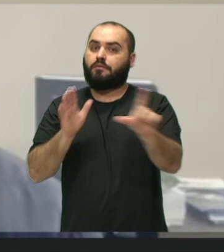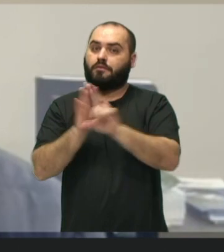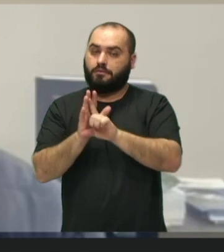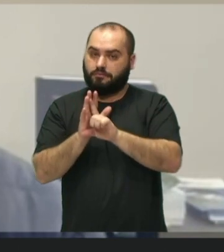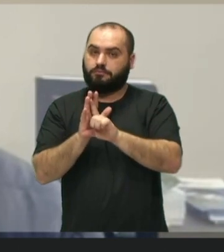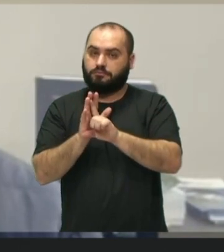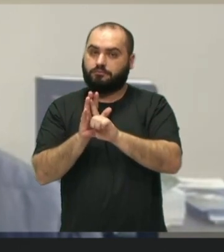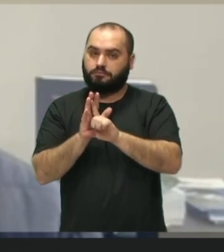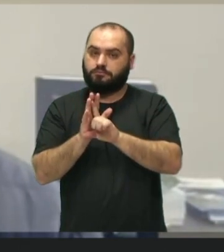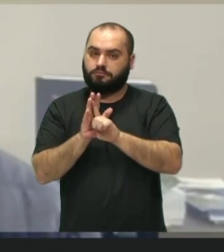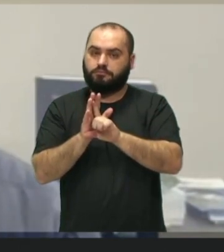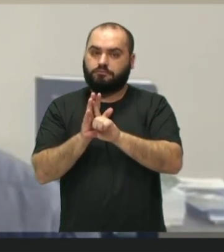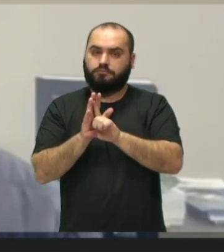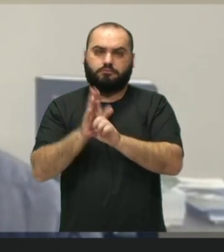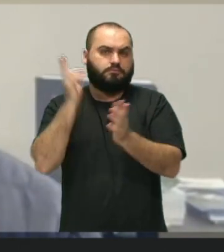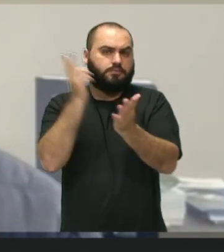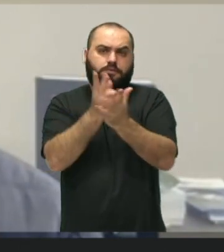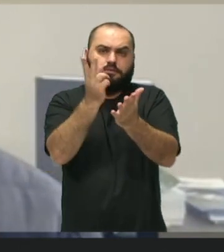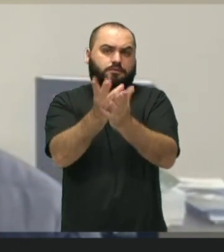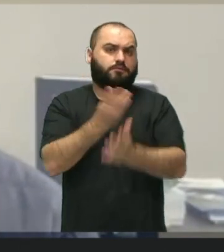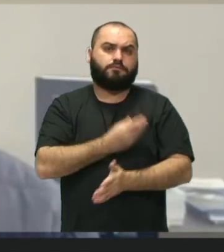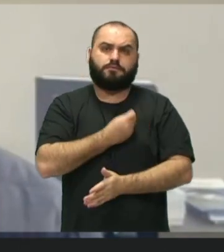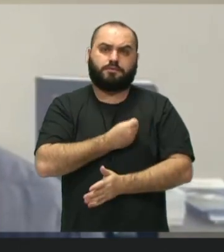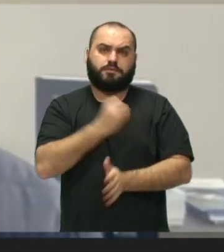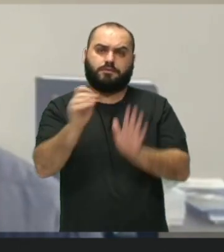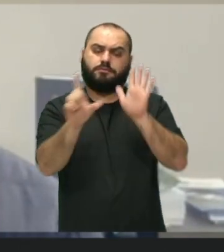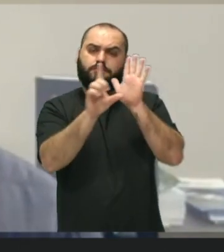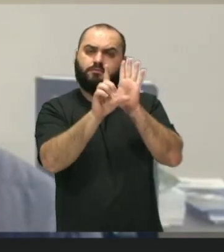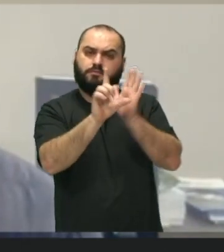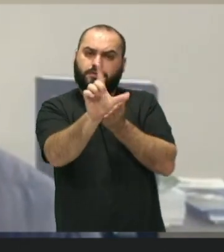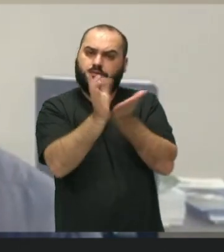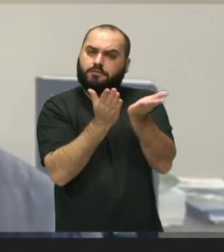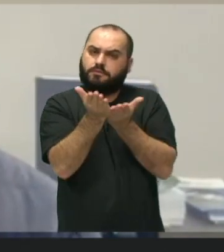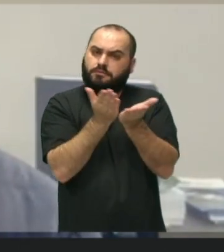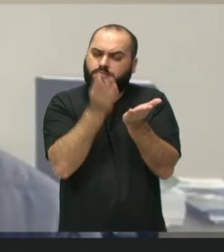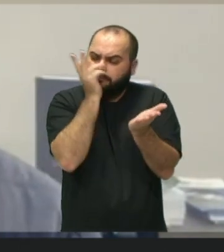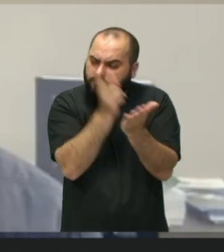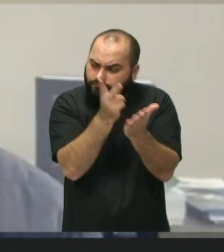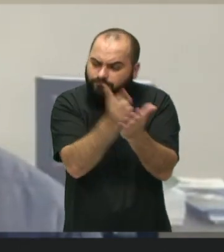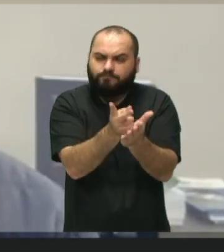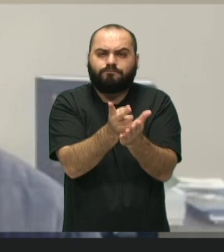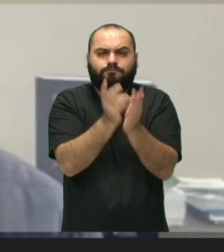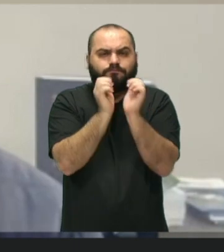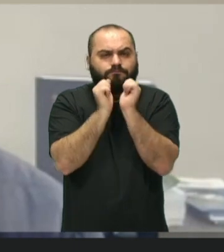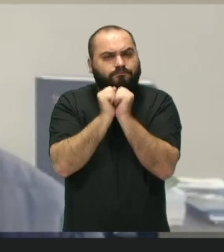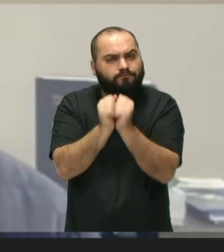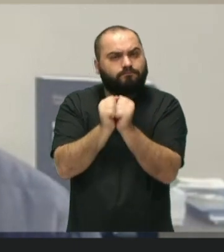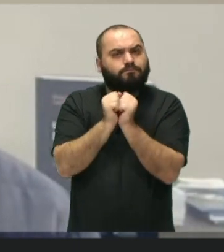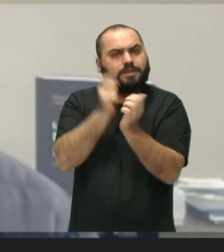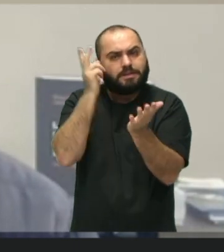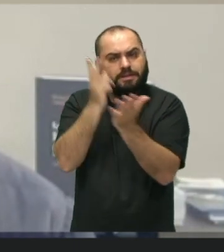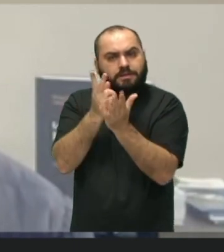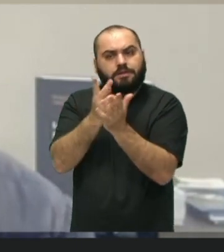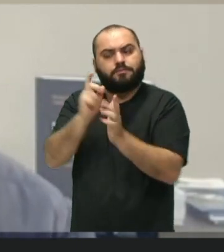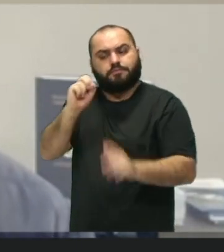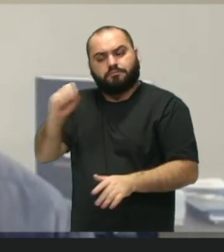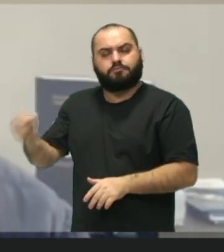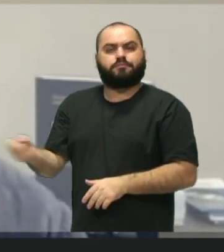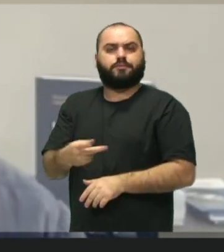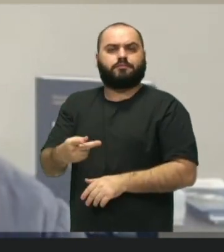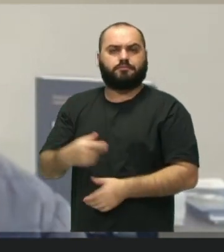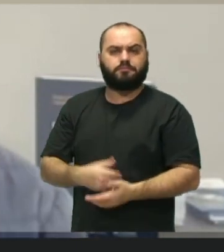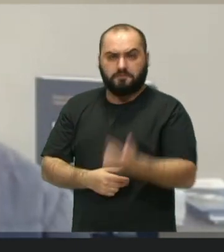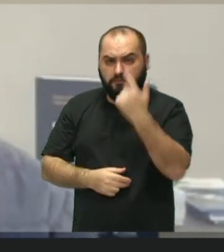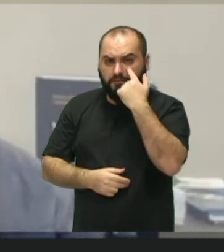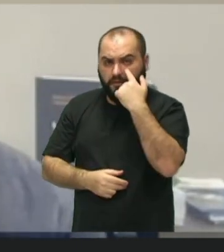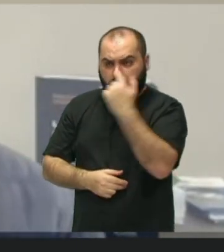As licitações estarão por nós para sempre. Não, elas sempre estarão conosco e sempre serão um mercado de oportunidade. Imagine